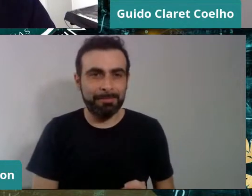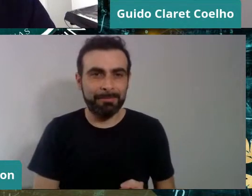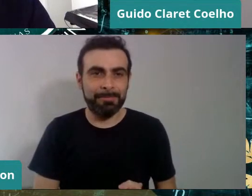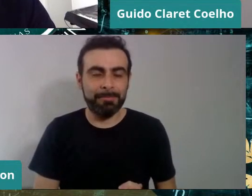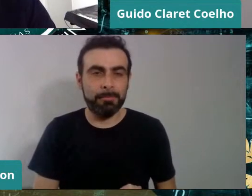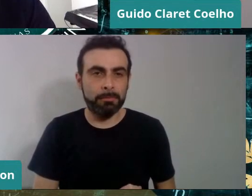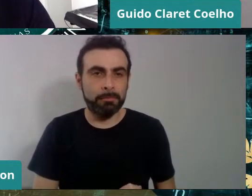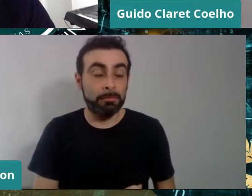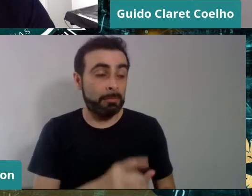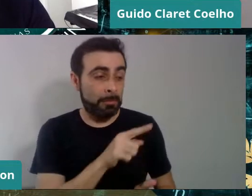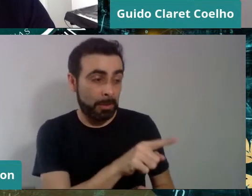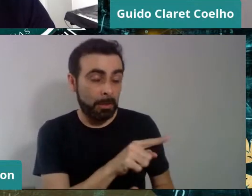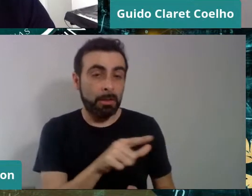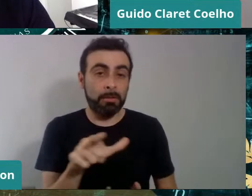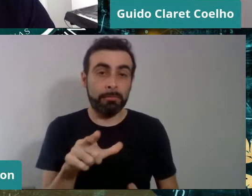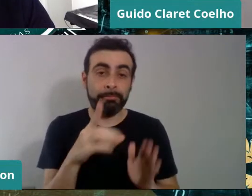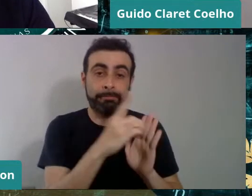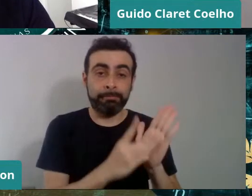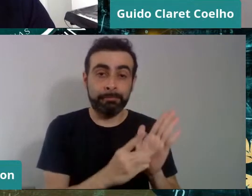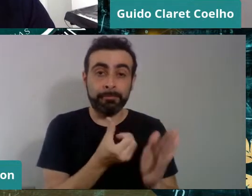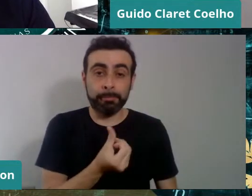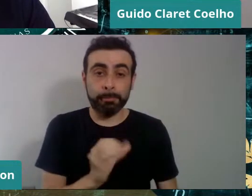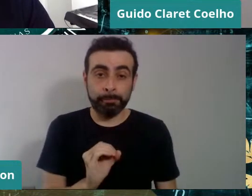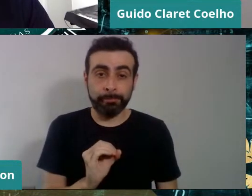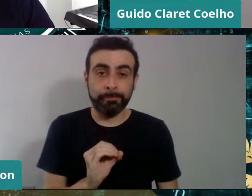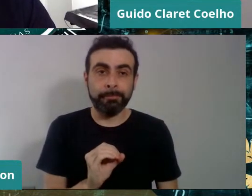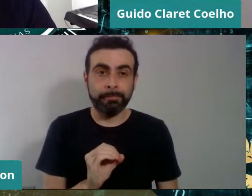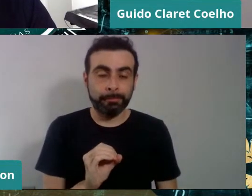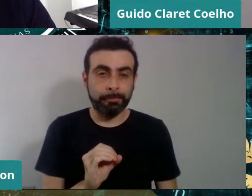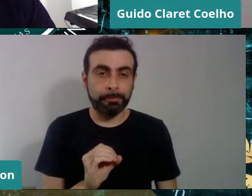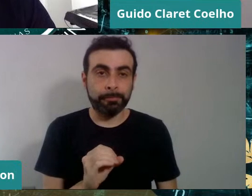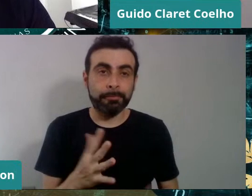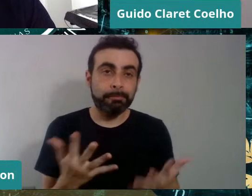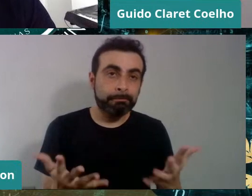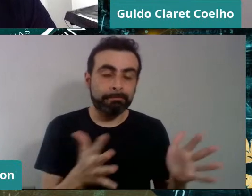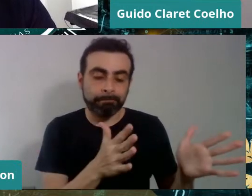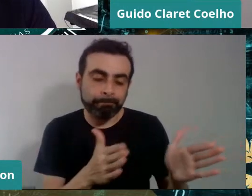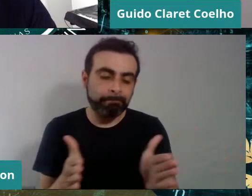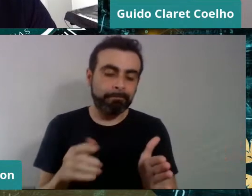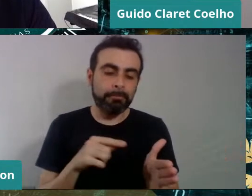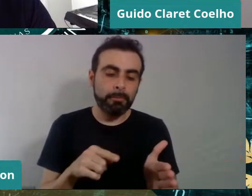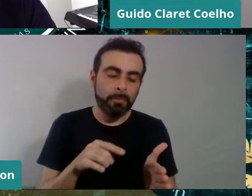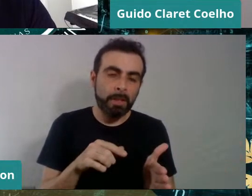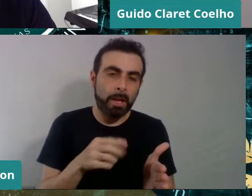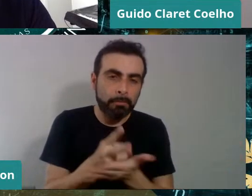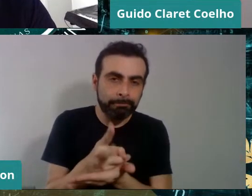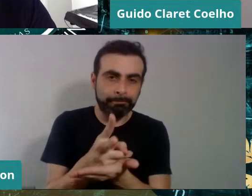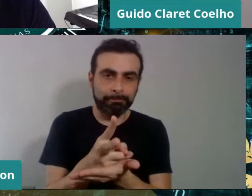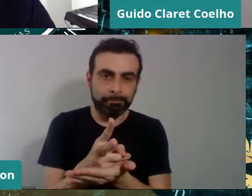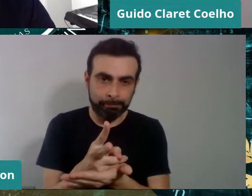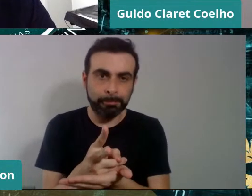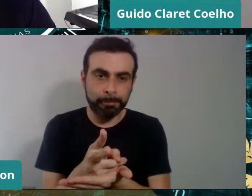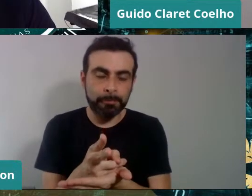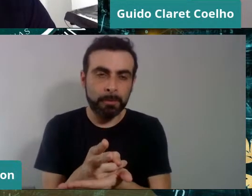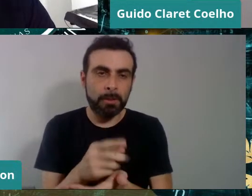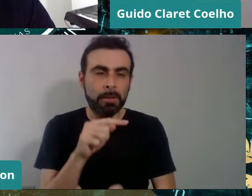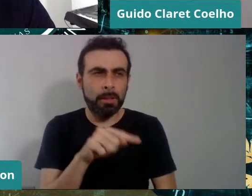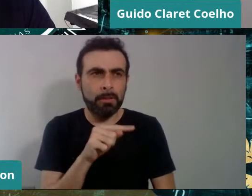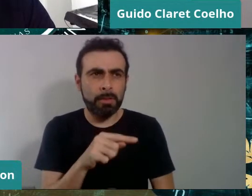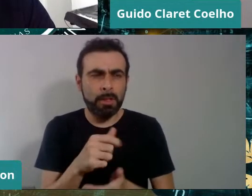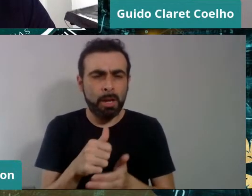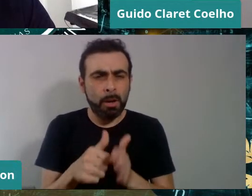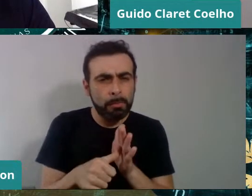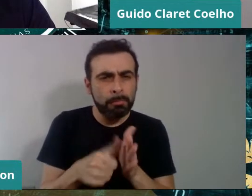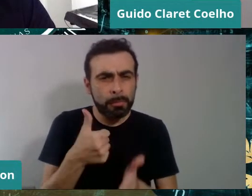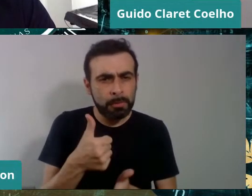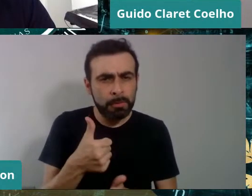Aí, na década de 60, né? Que falei que nós estávamos, o primeiro diretor da